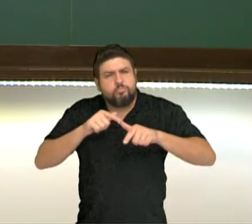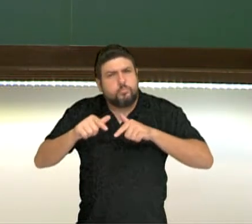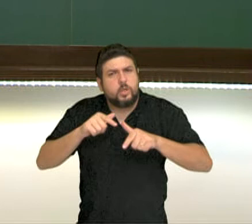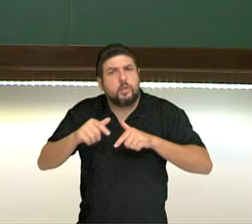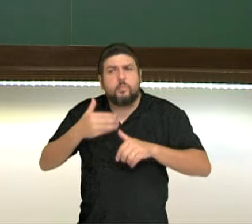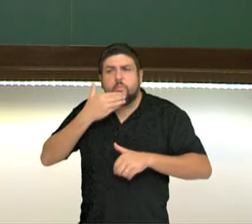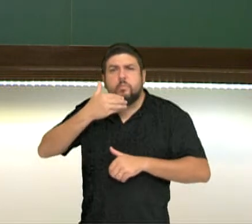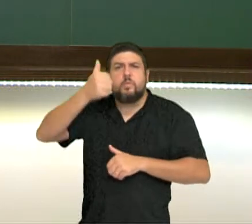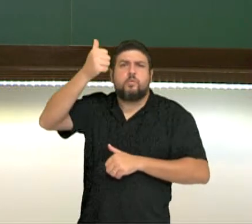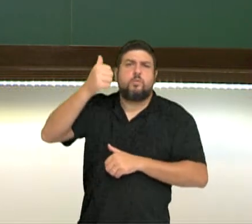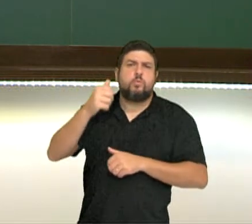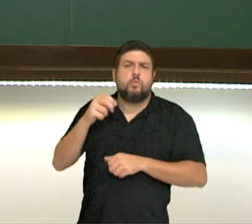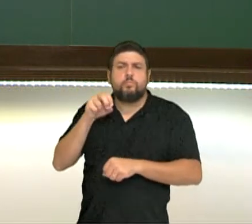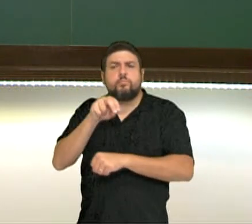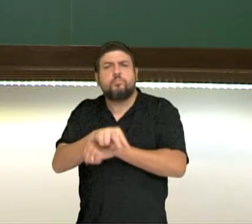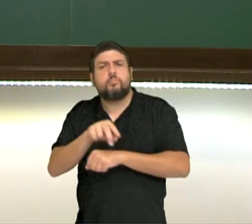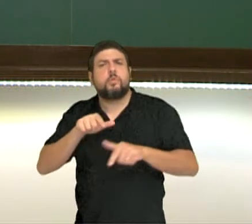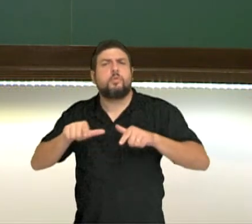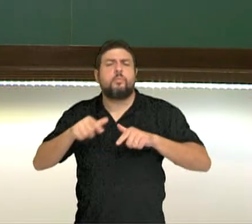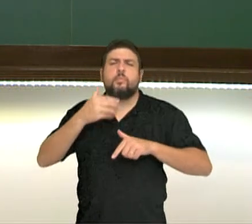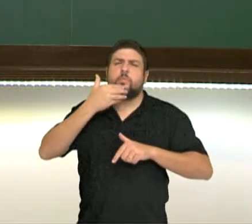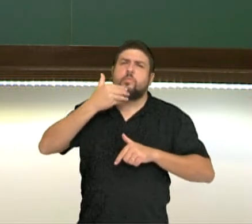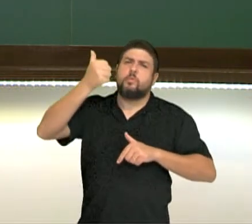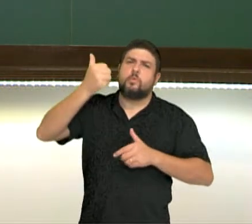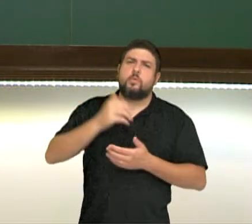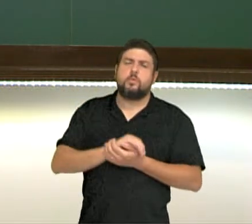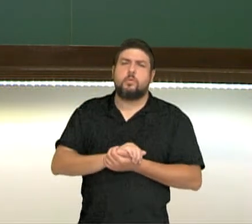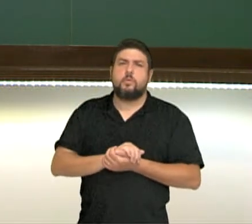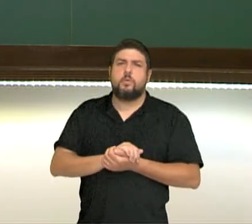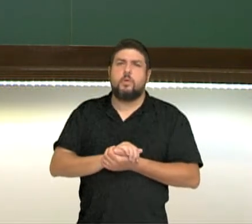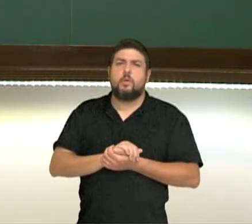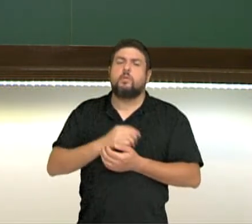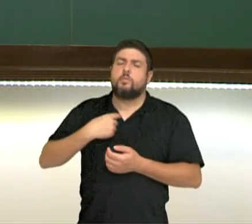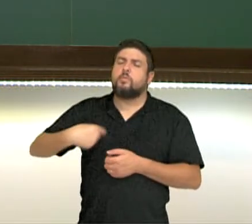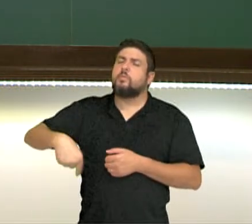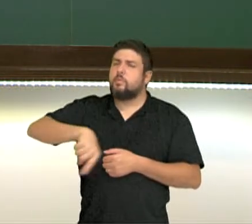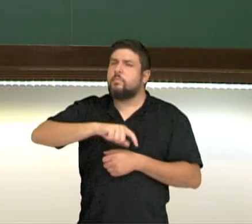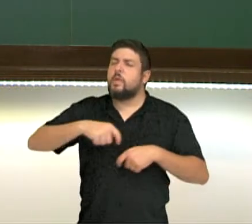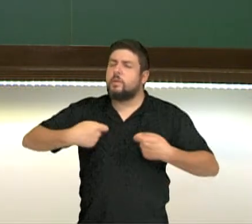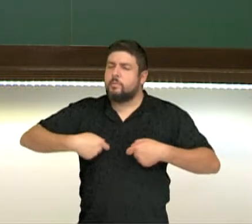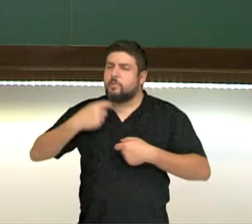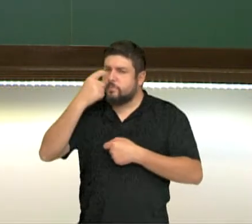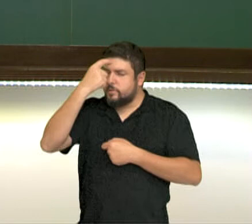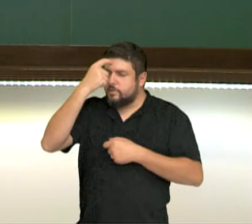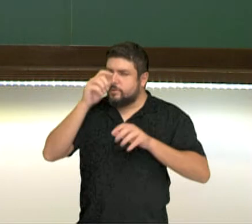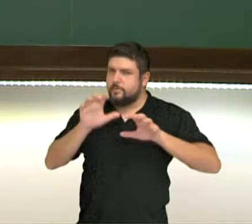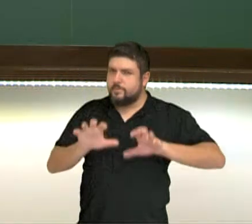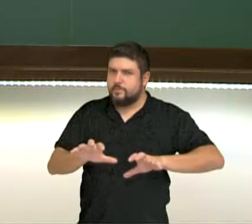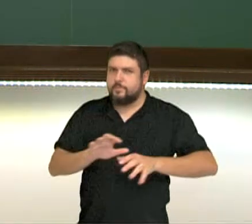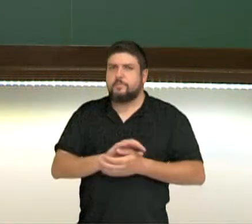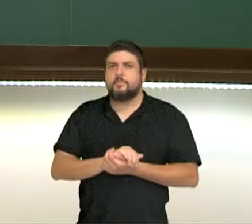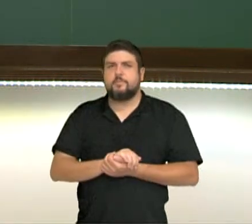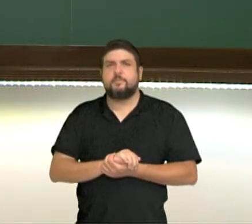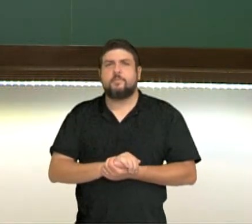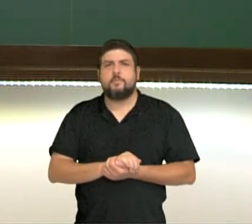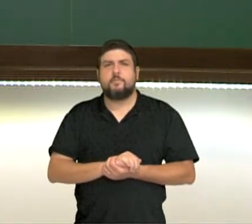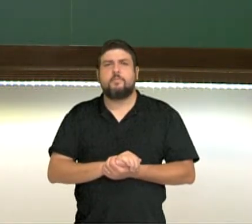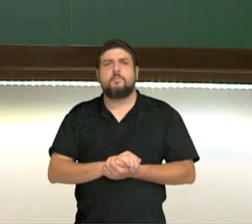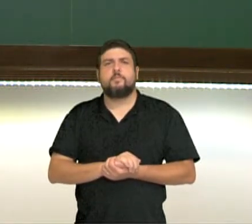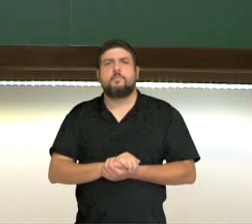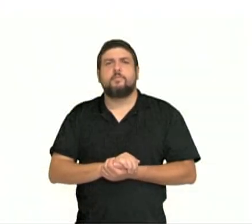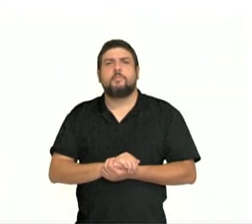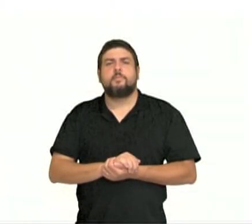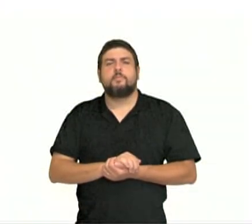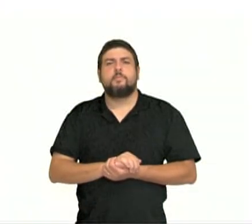familiar vai ficar melhor é isso que a gente tem que pensar em algumas situações Tá bom então a linha